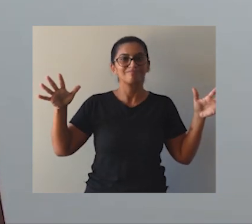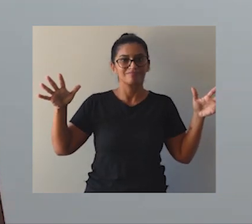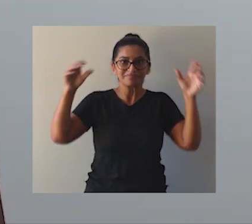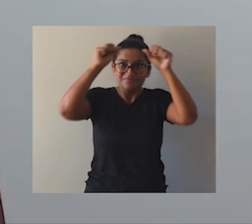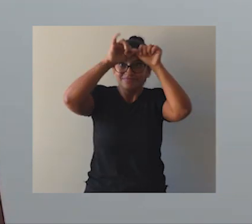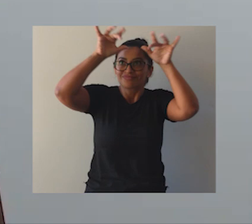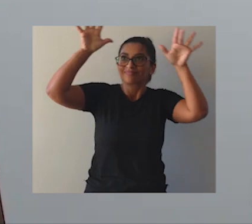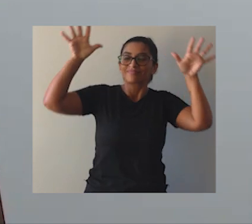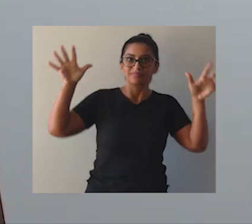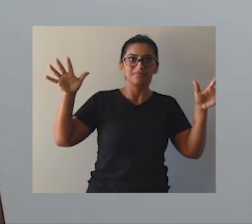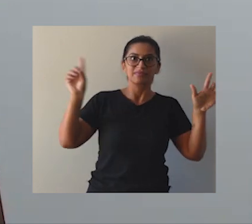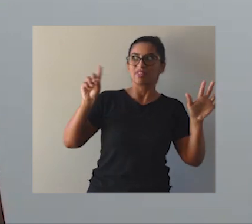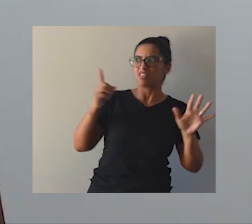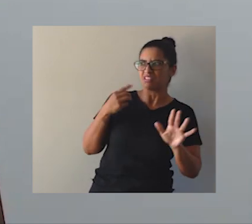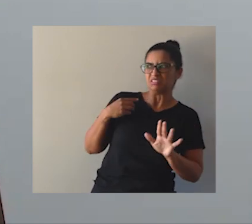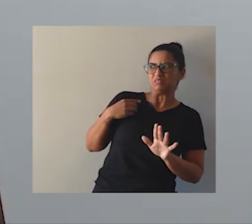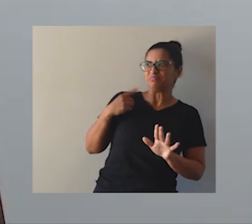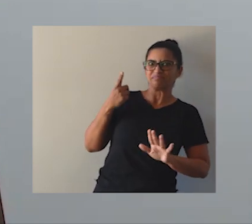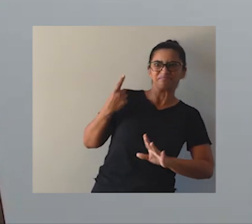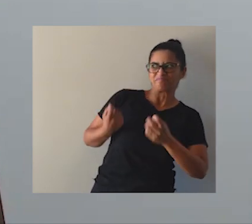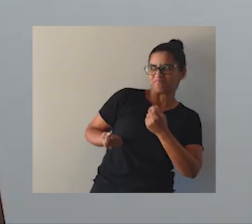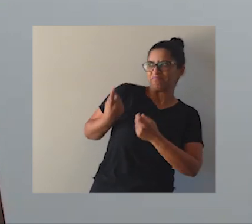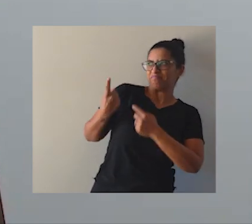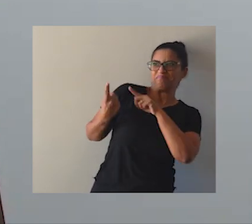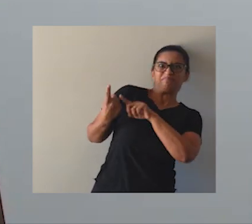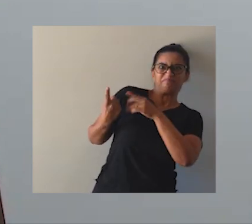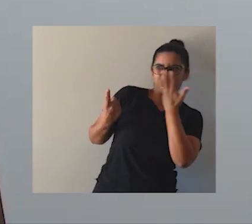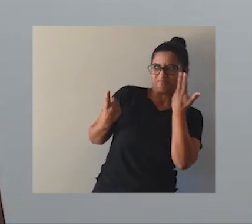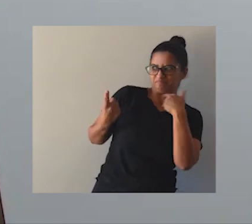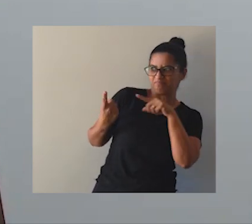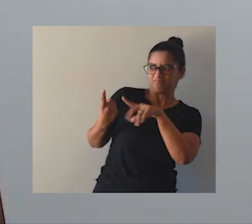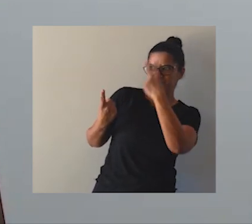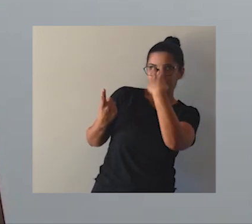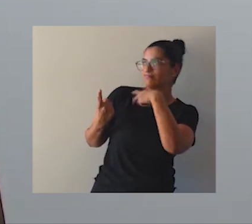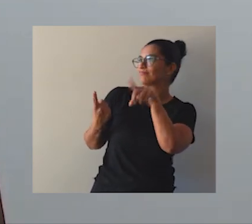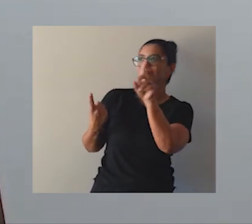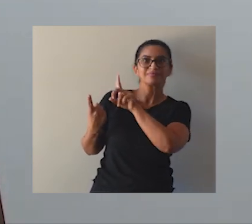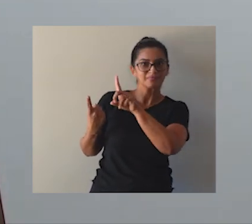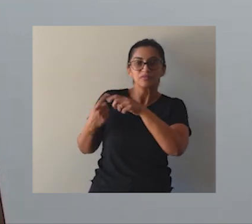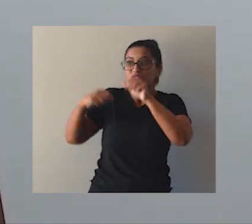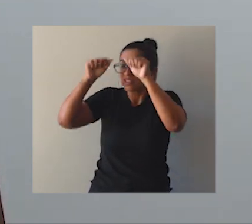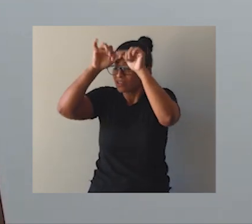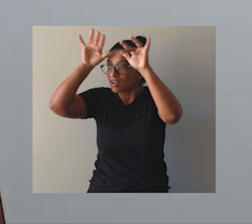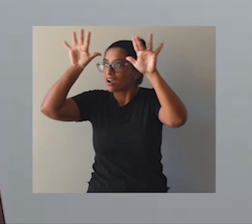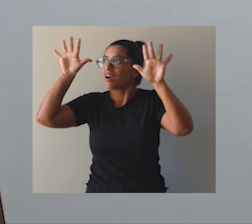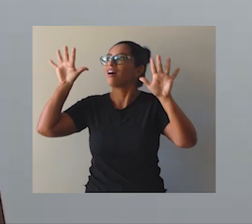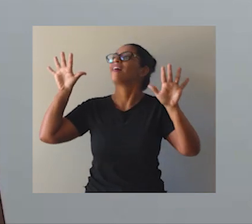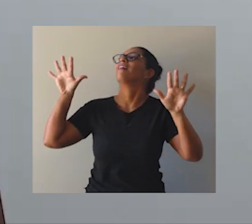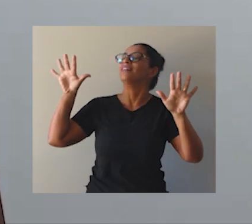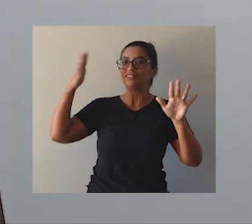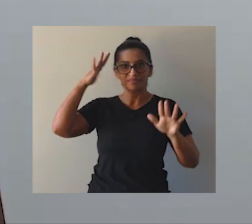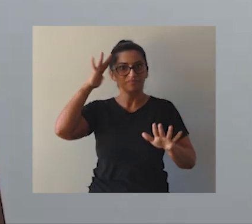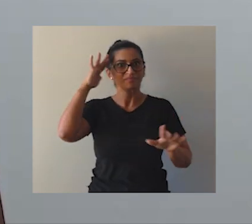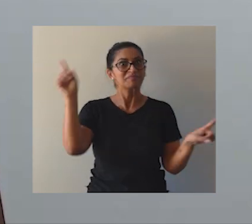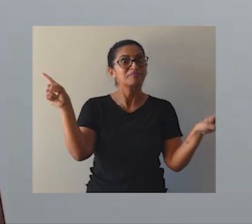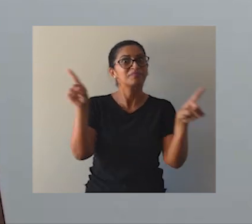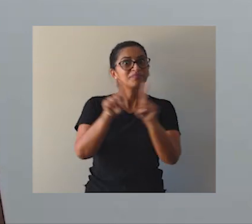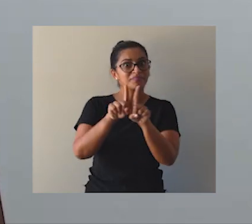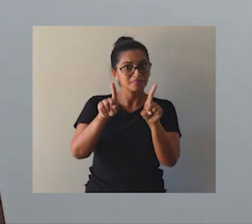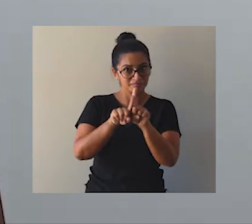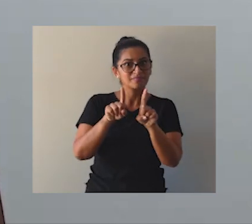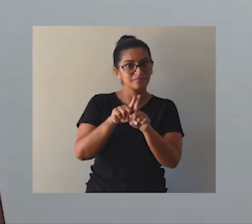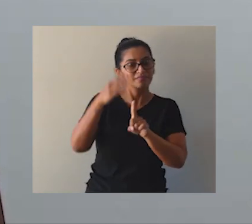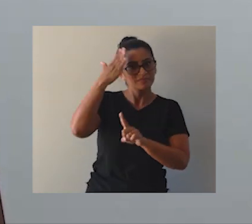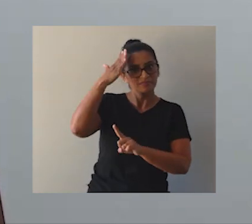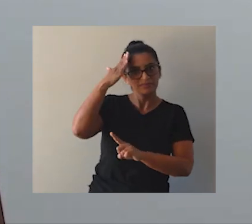uma outra visão, com outro olhar, verificar como é importante a audiodescrição, descrever tudo que está à sua volta,